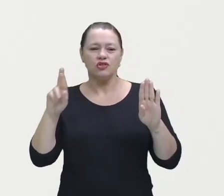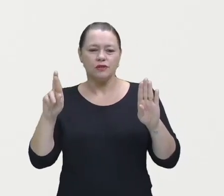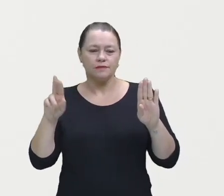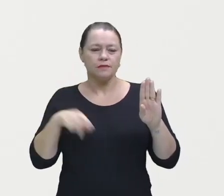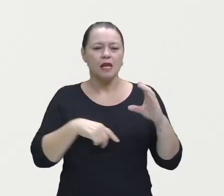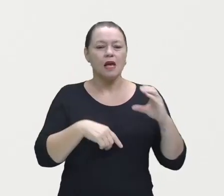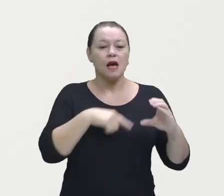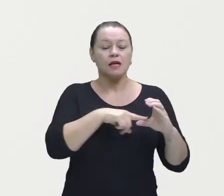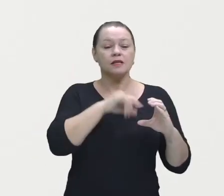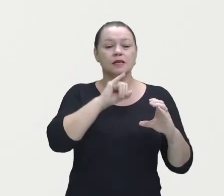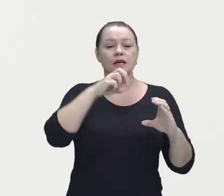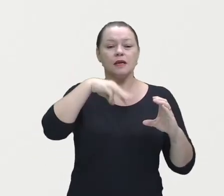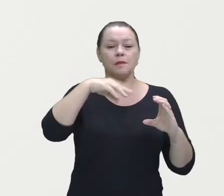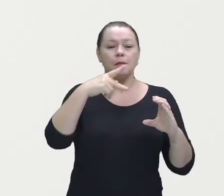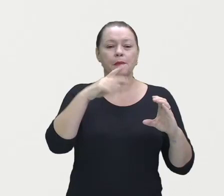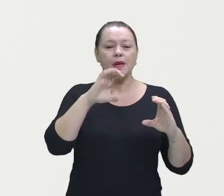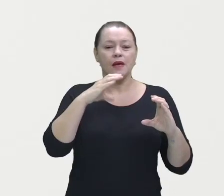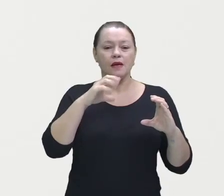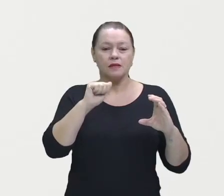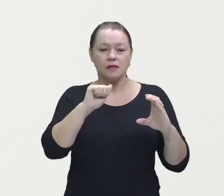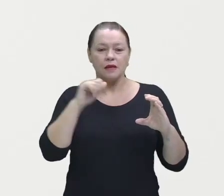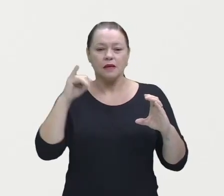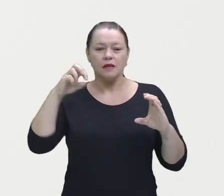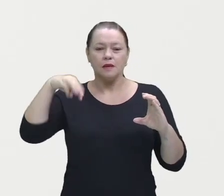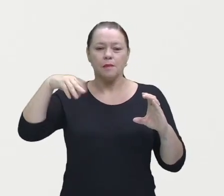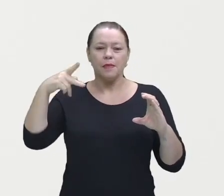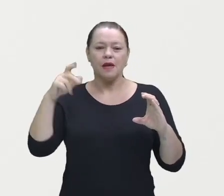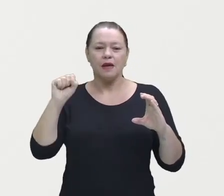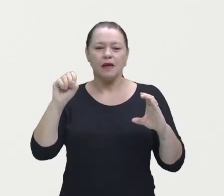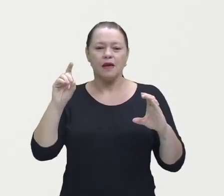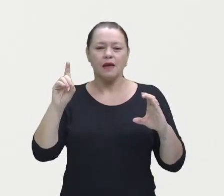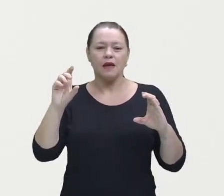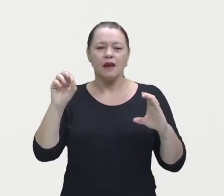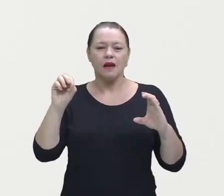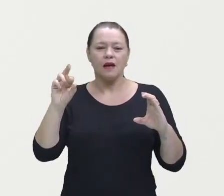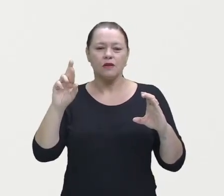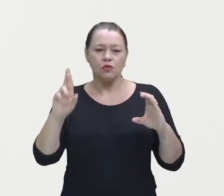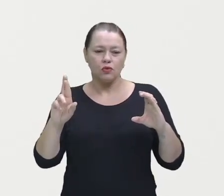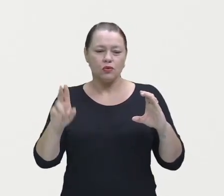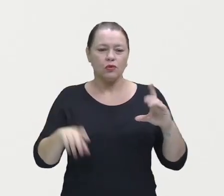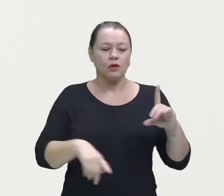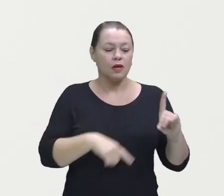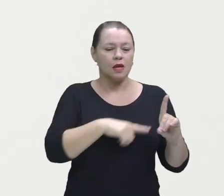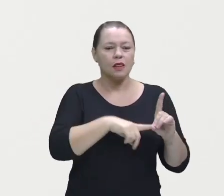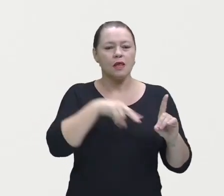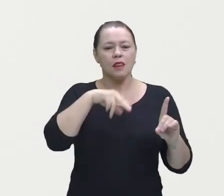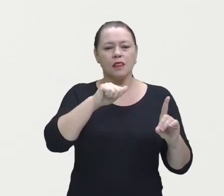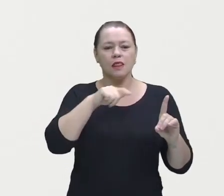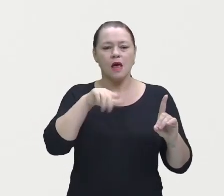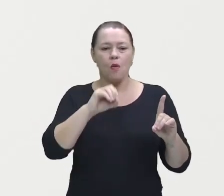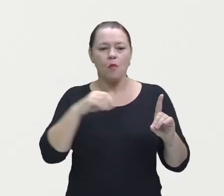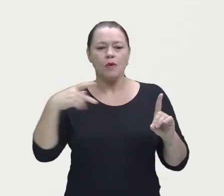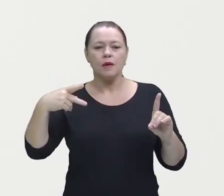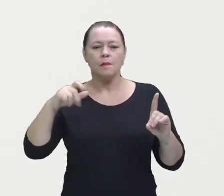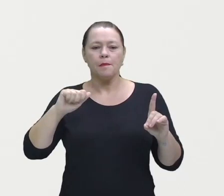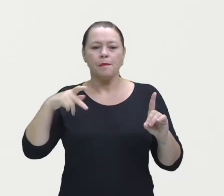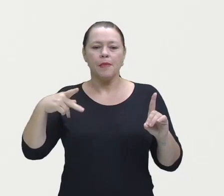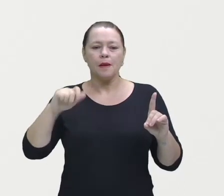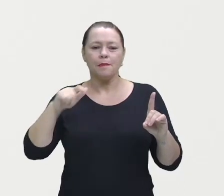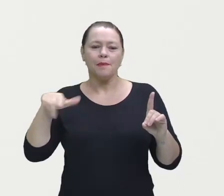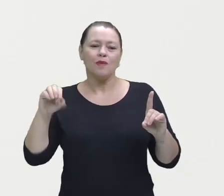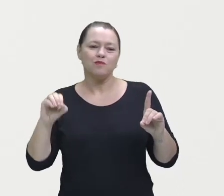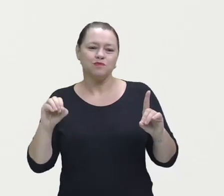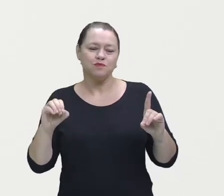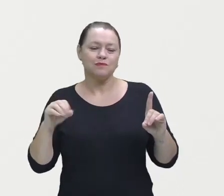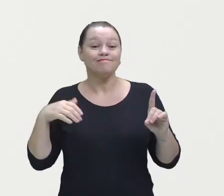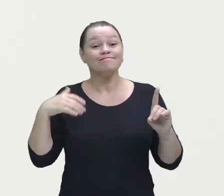C, impeça e imperador. E a letra D, não e